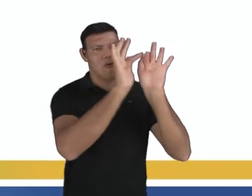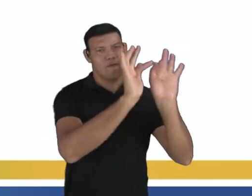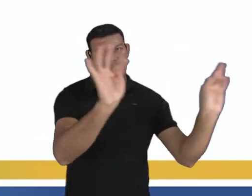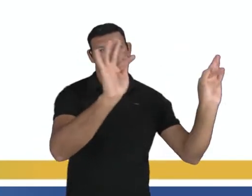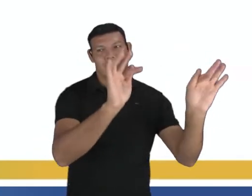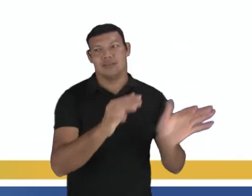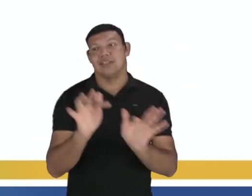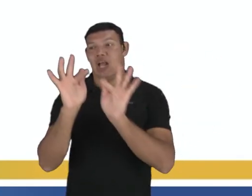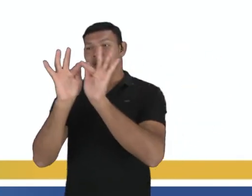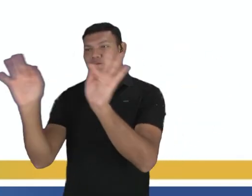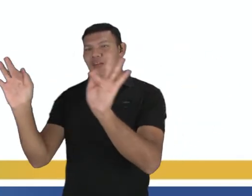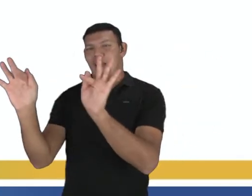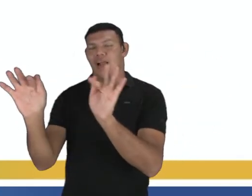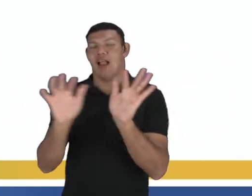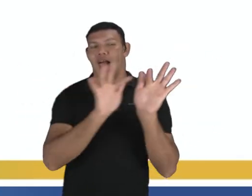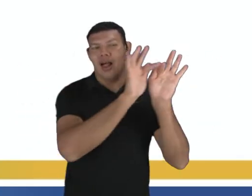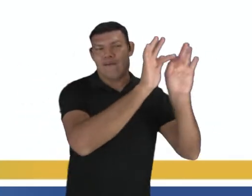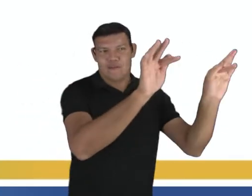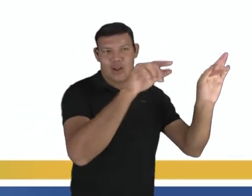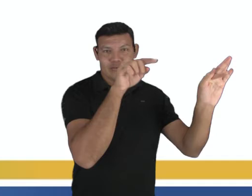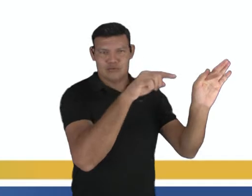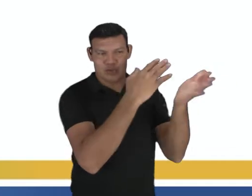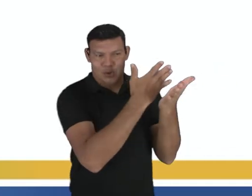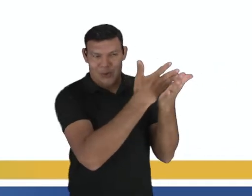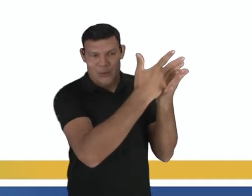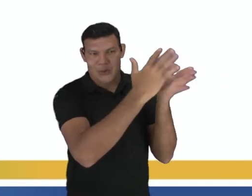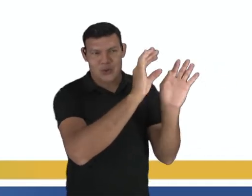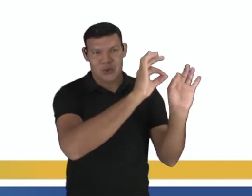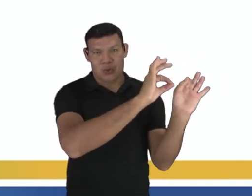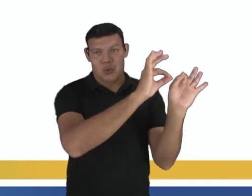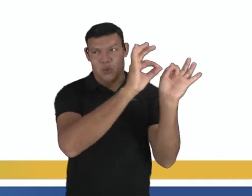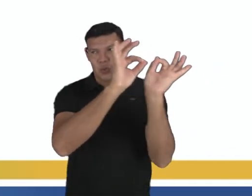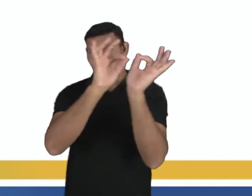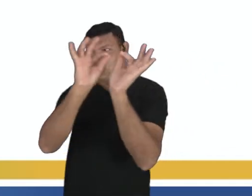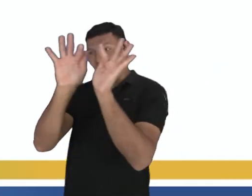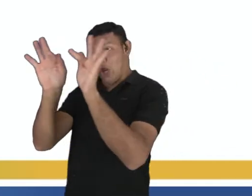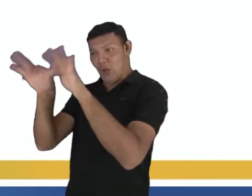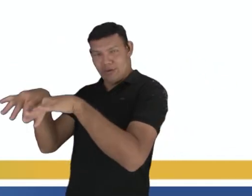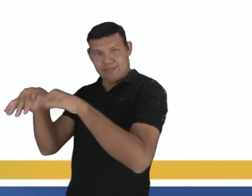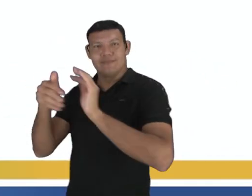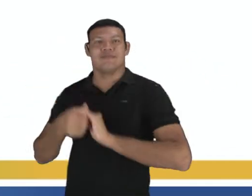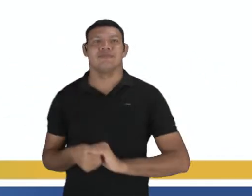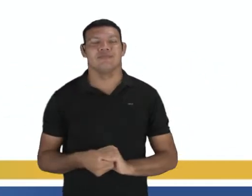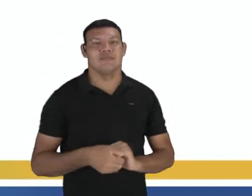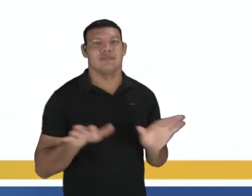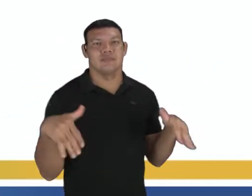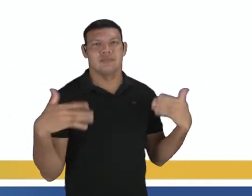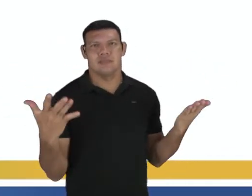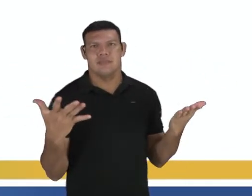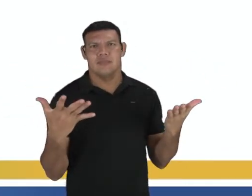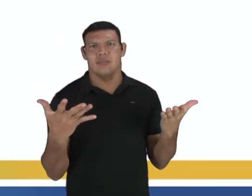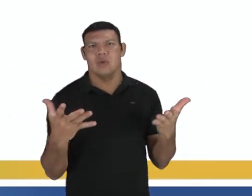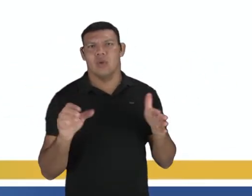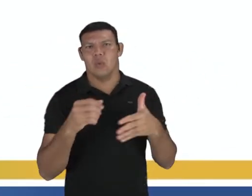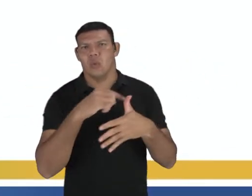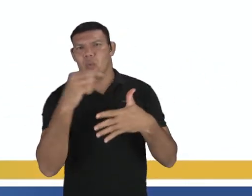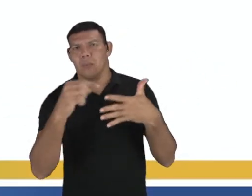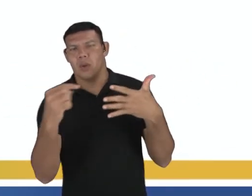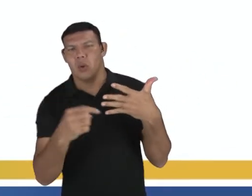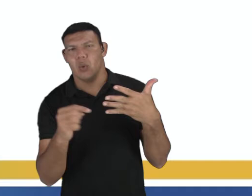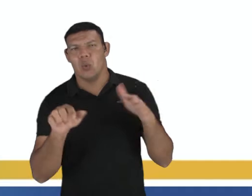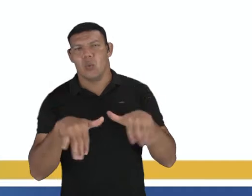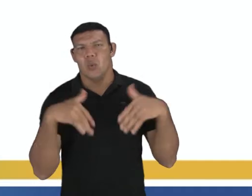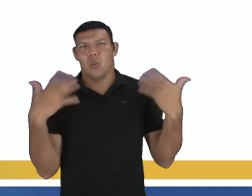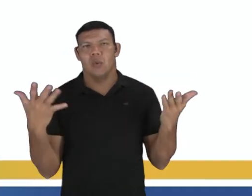e o outro vai concluir aquilo que foi dito anteriormente. Quais são os operadores que nós temos